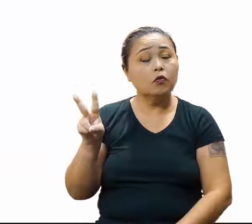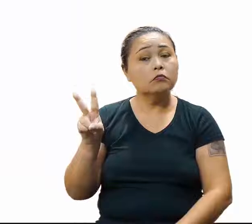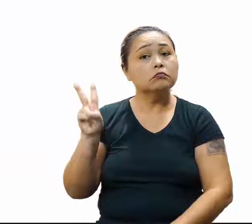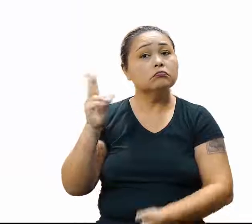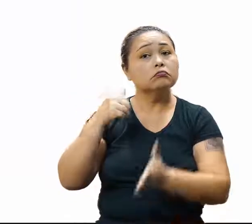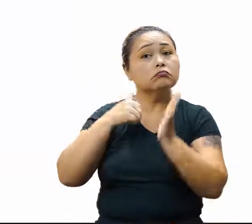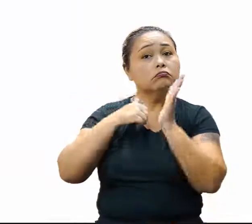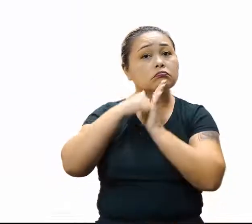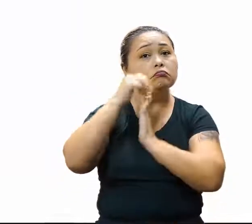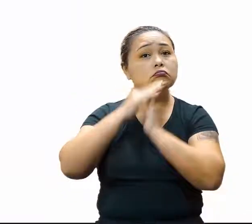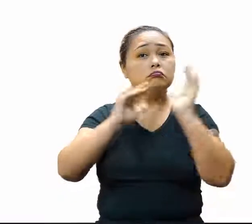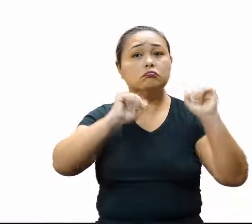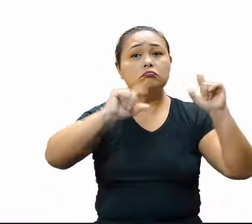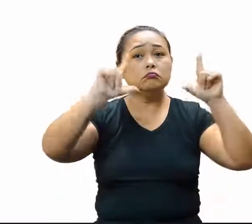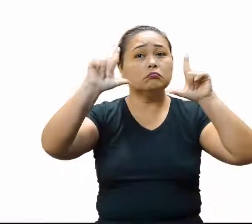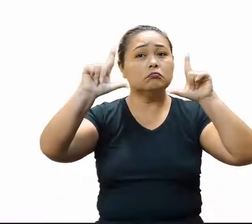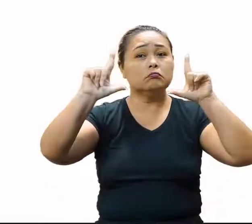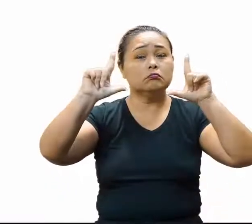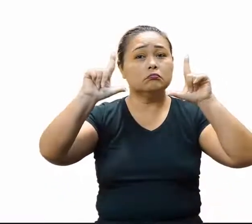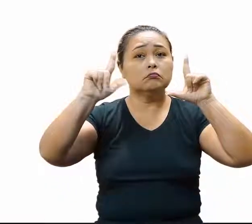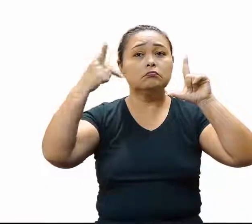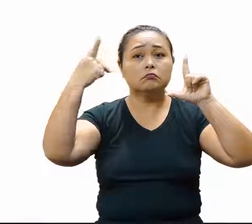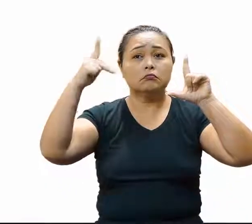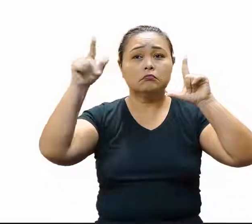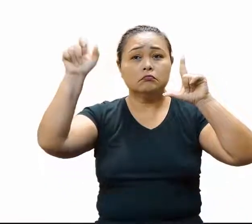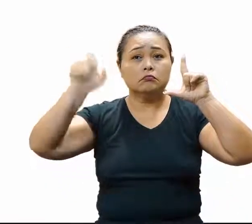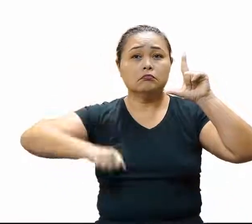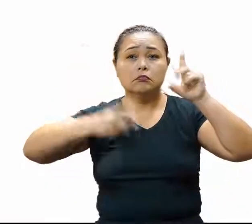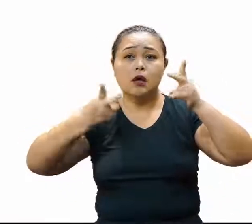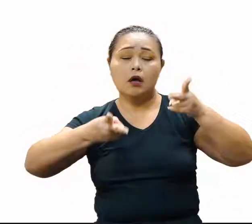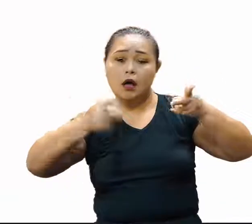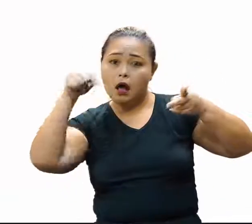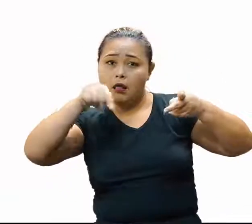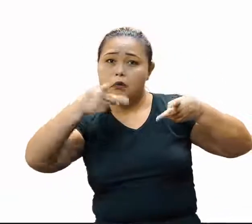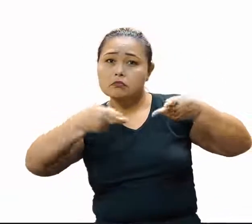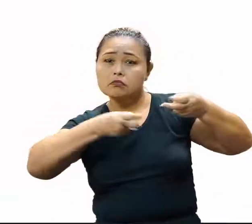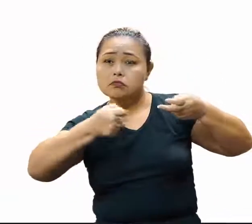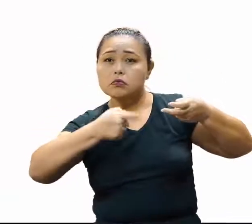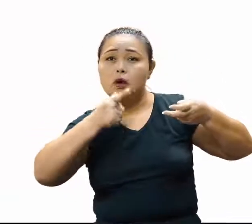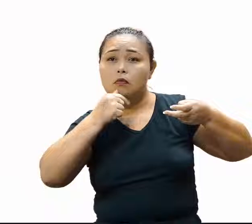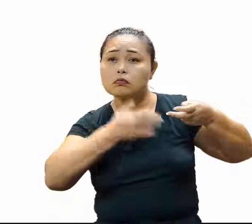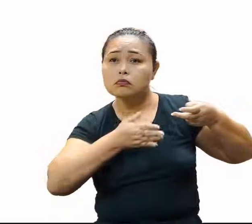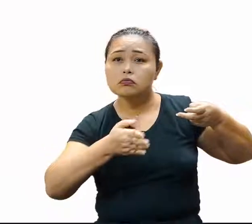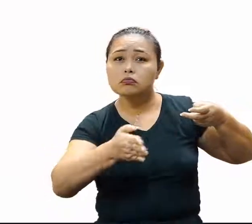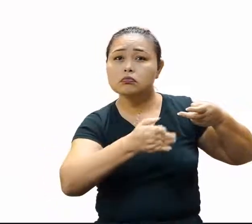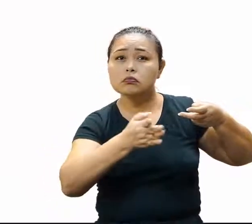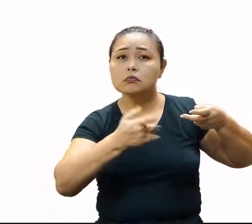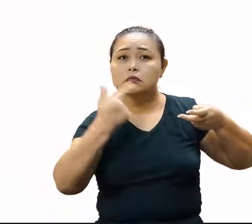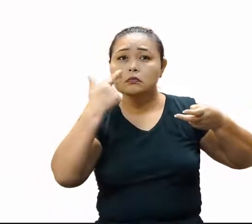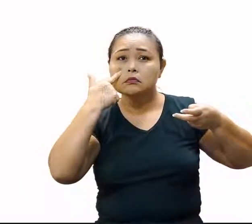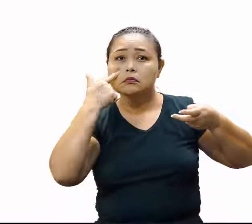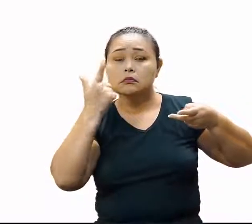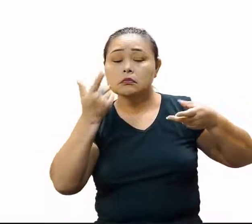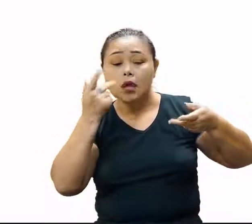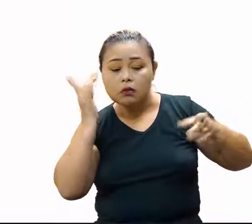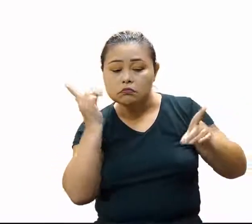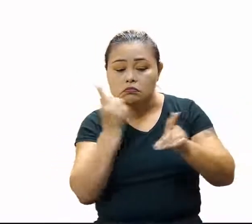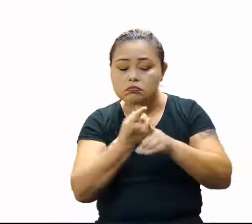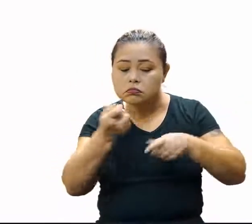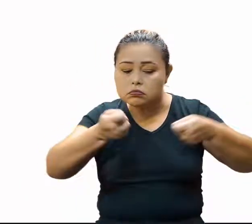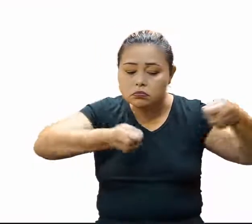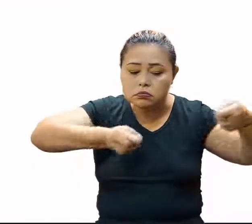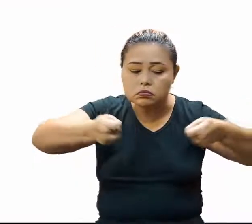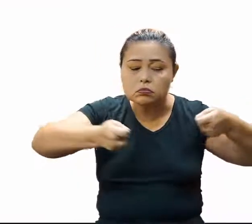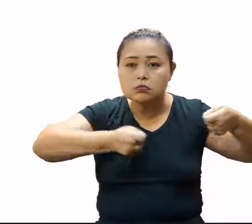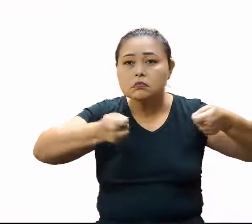dos bandeirantes ali explorando na beira do rio, vendo se dá alguma coisa.